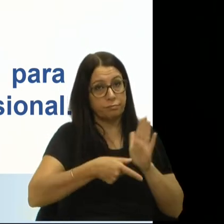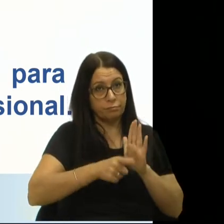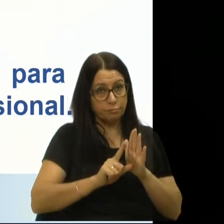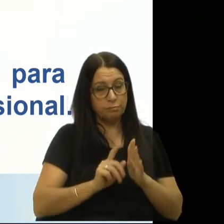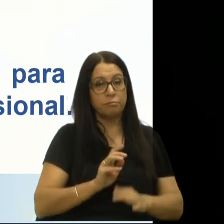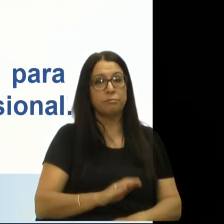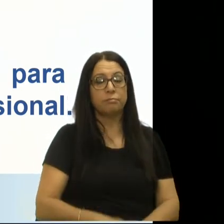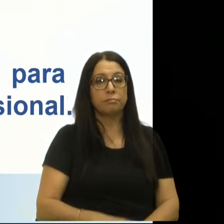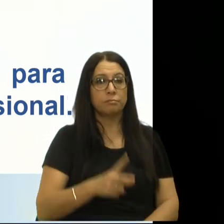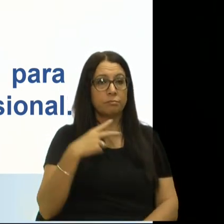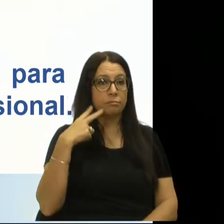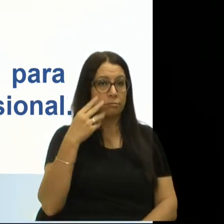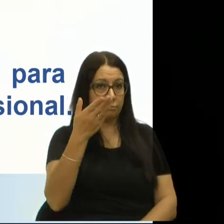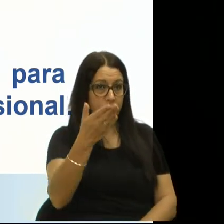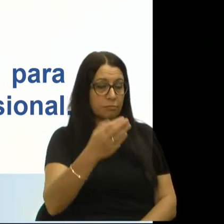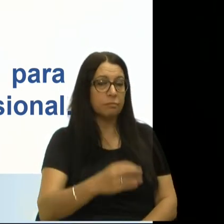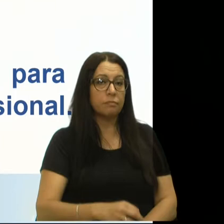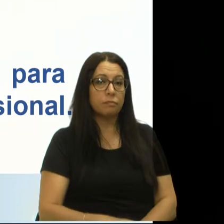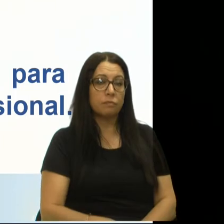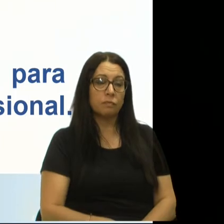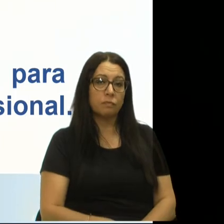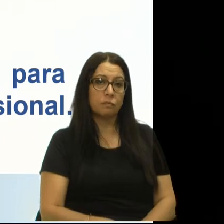anteriormente. Vereadora, seu a parte.